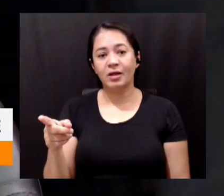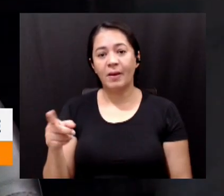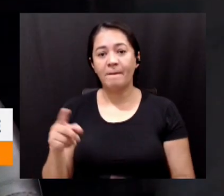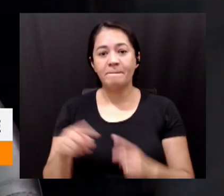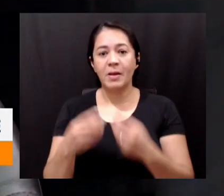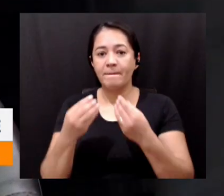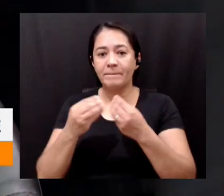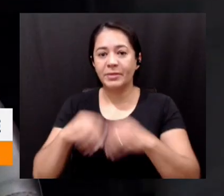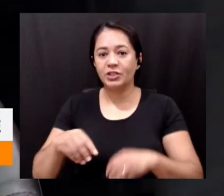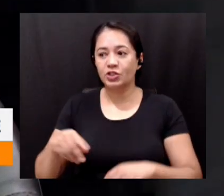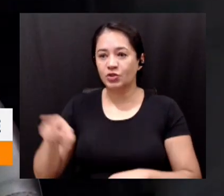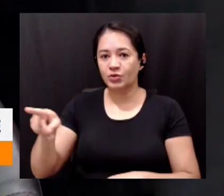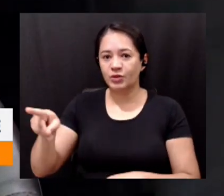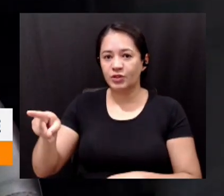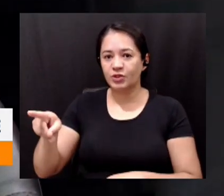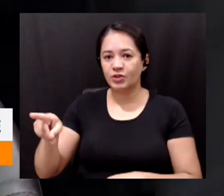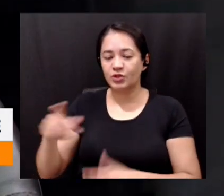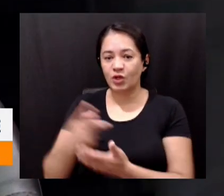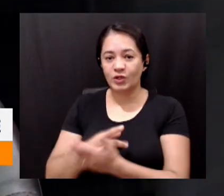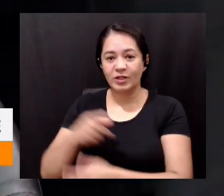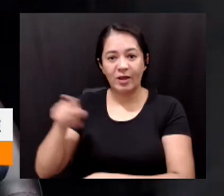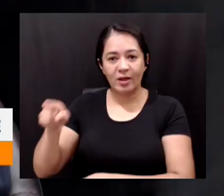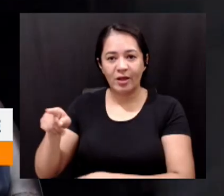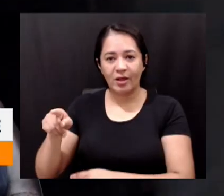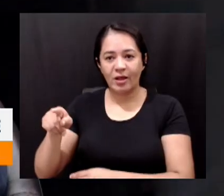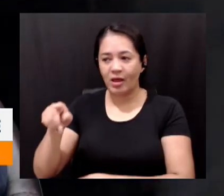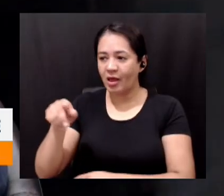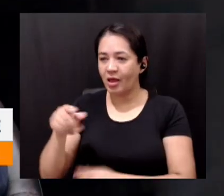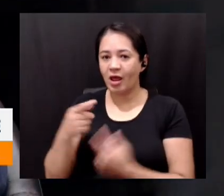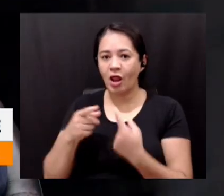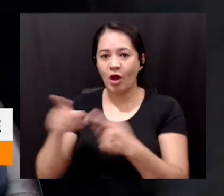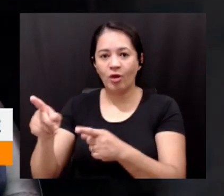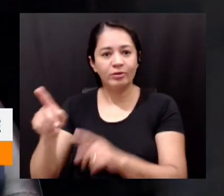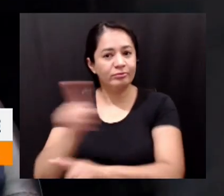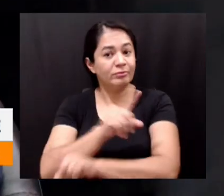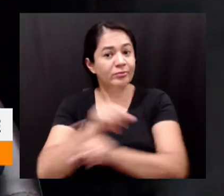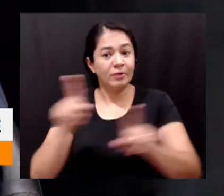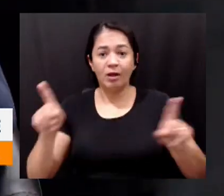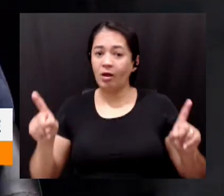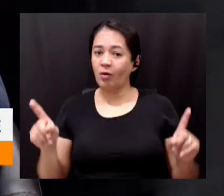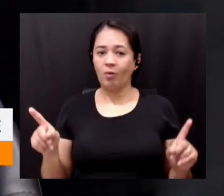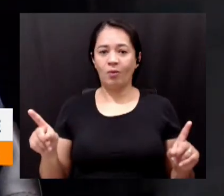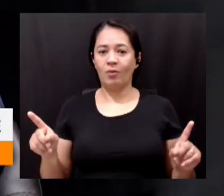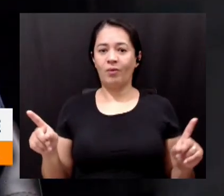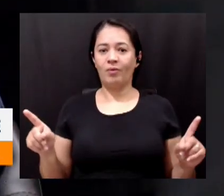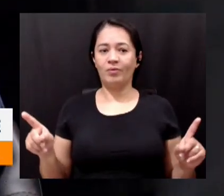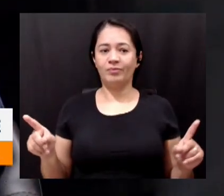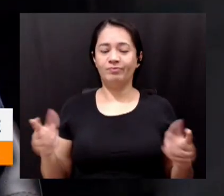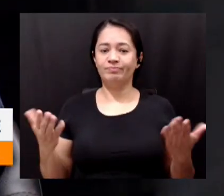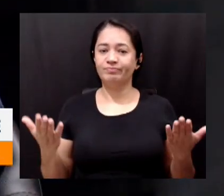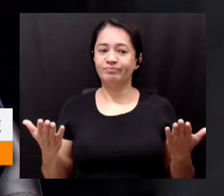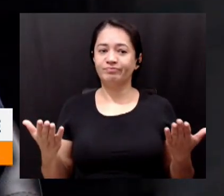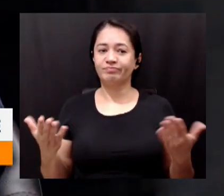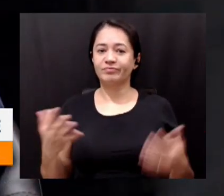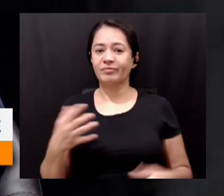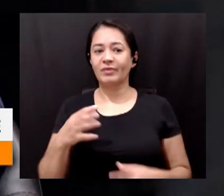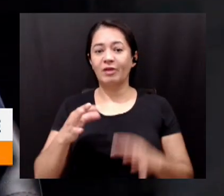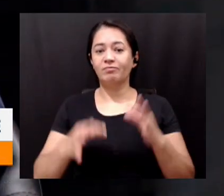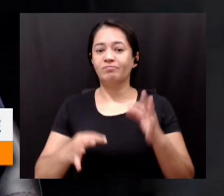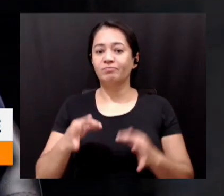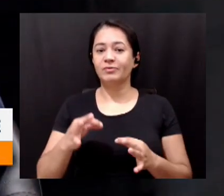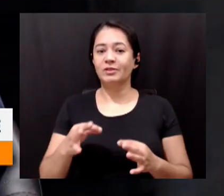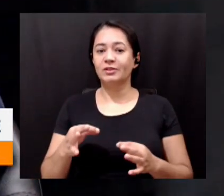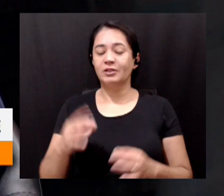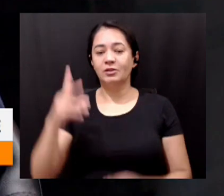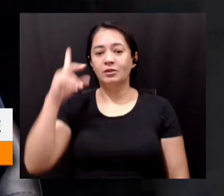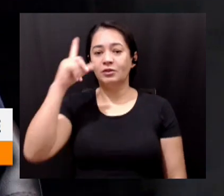entendeu? Fica uma situação de subjetividade muito grande aí, né? Então é uma situação jurídica muito delicada. Muito né?